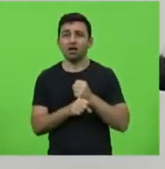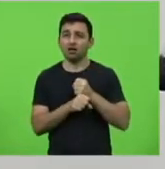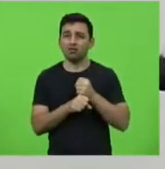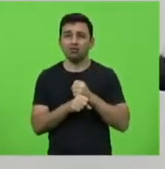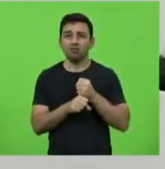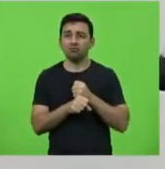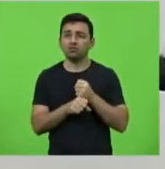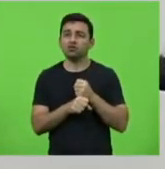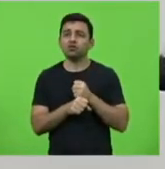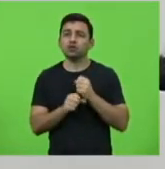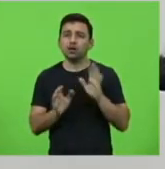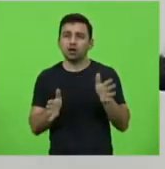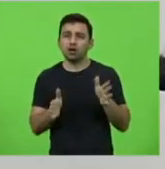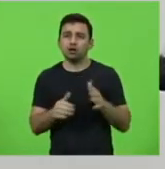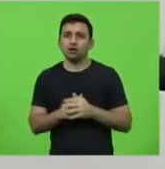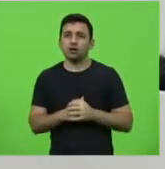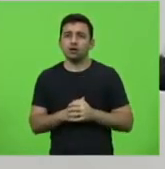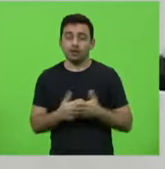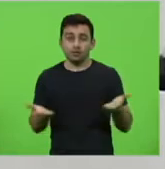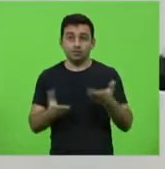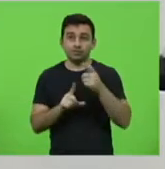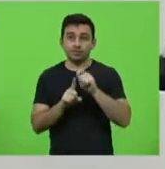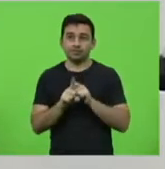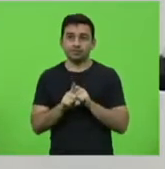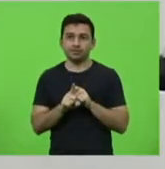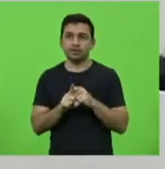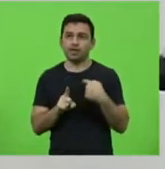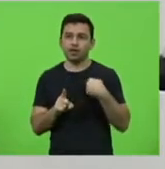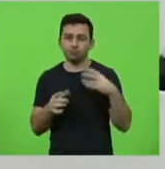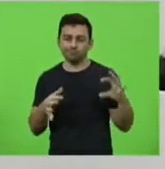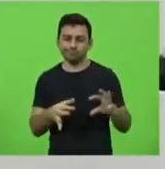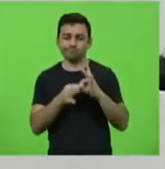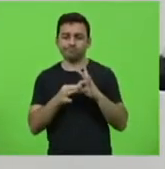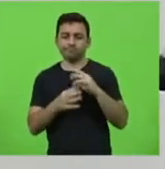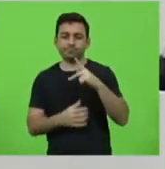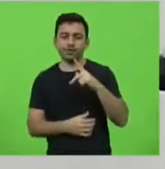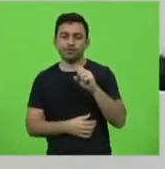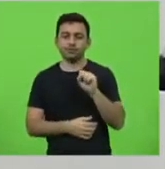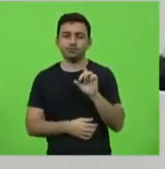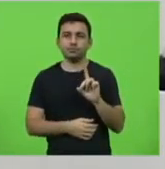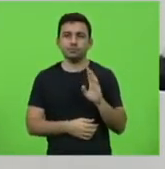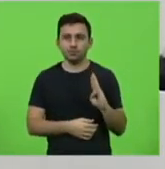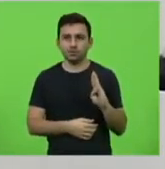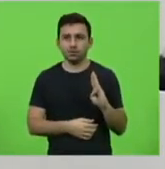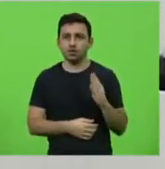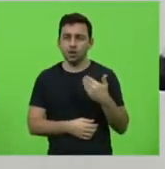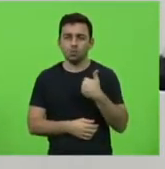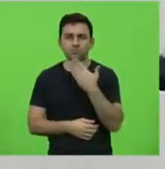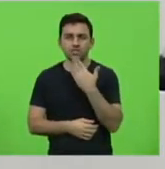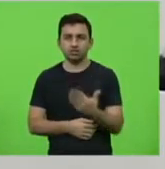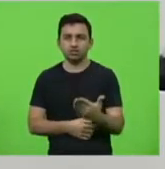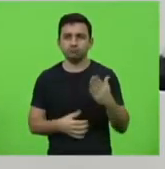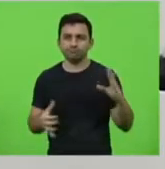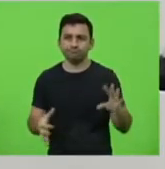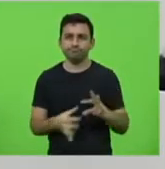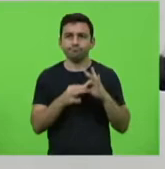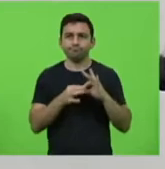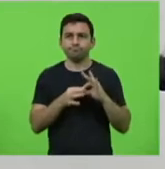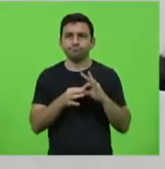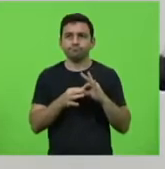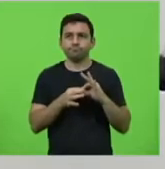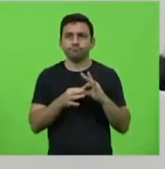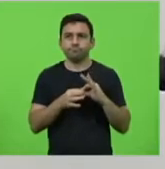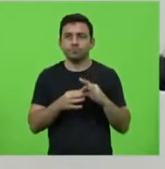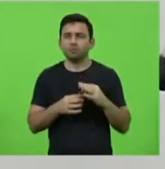exatamente, não hoje, mas esse mês, que eu estou filiado ao PSDB. Eu pedi para me filiar, e pedi para me filiar